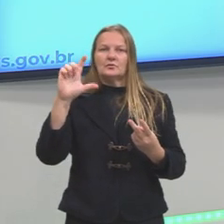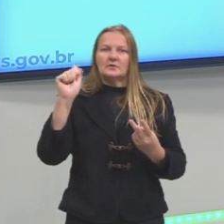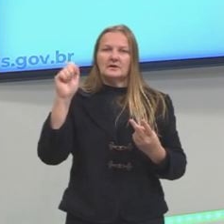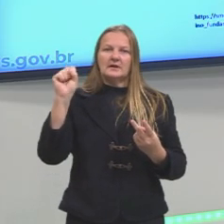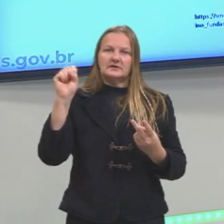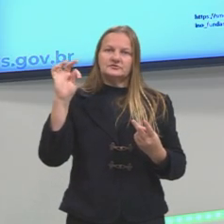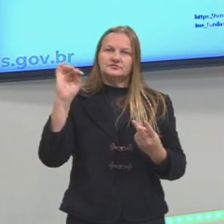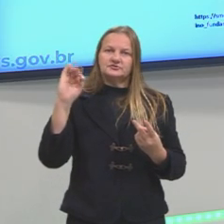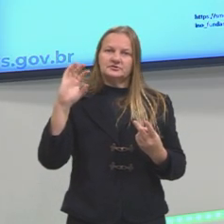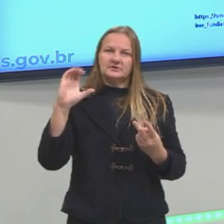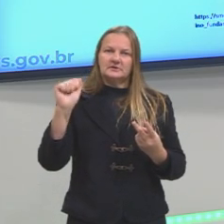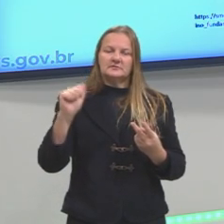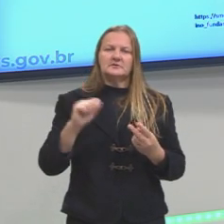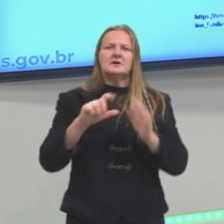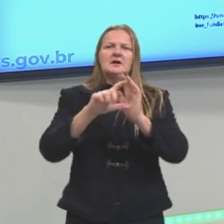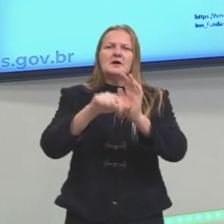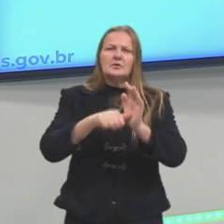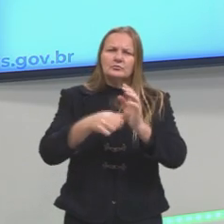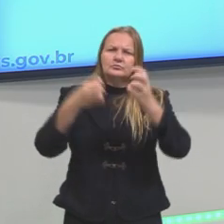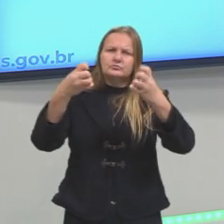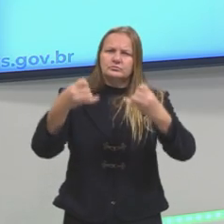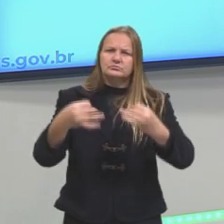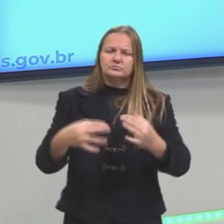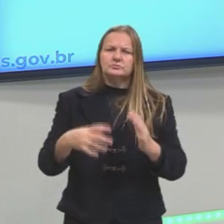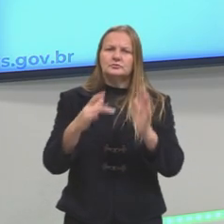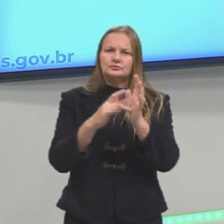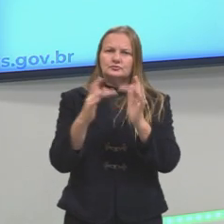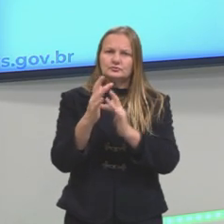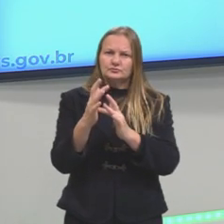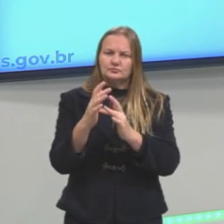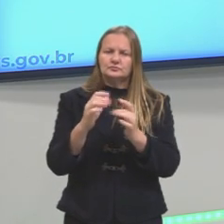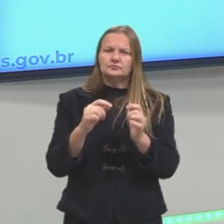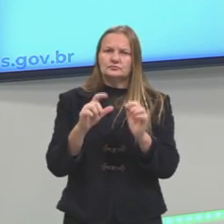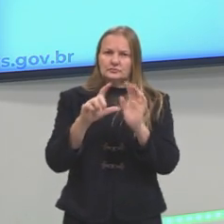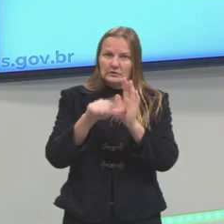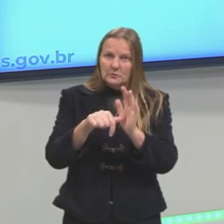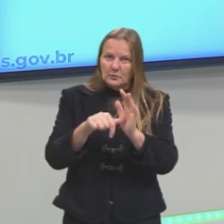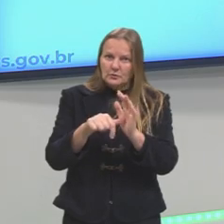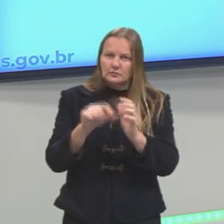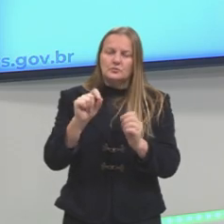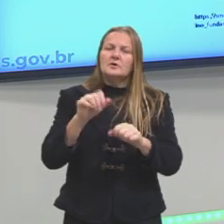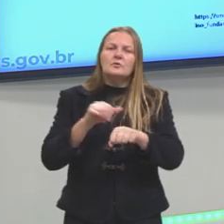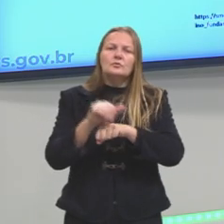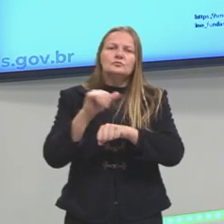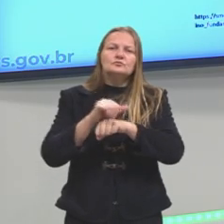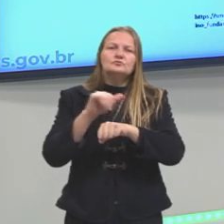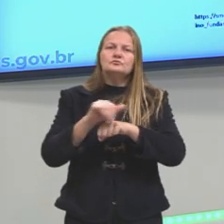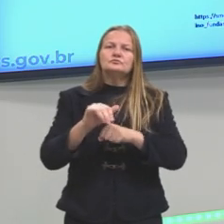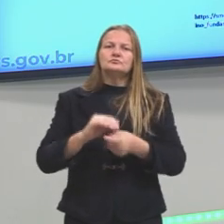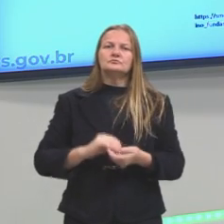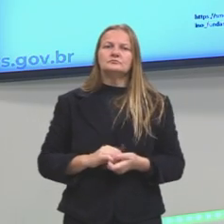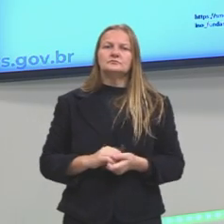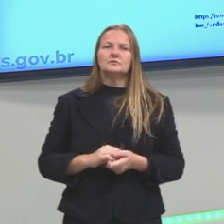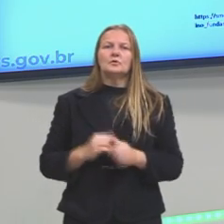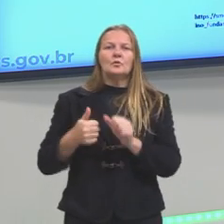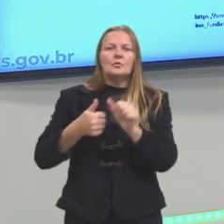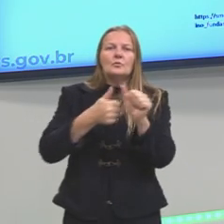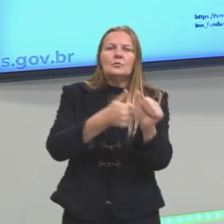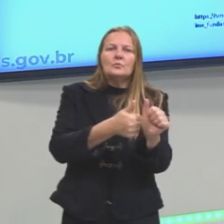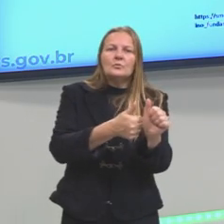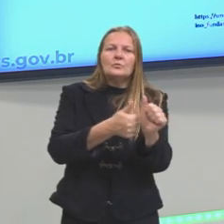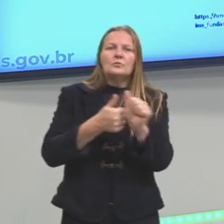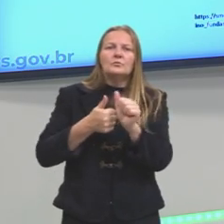logo após a crucificação de Jesus Cristo né O que vai acontecer aqui com os os apóstolos